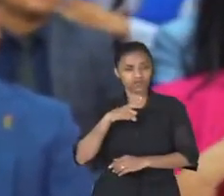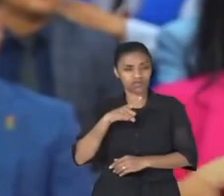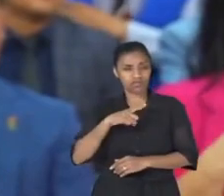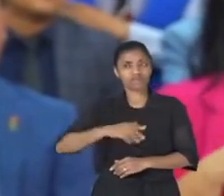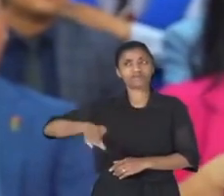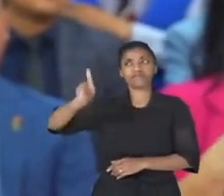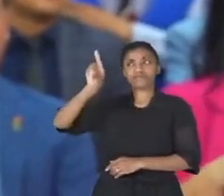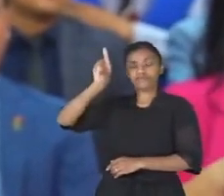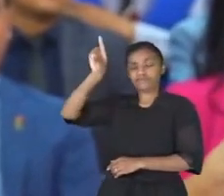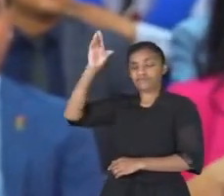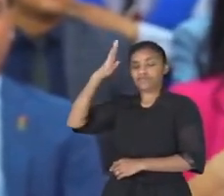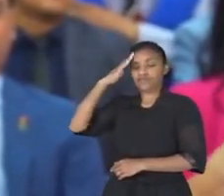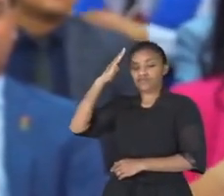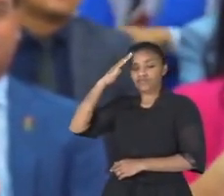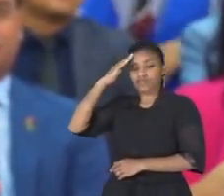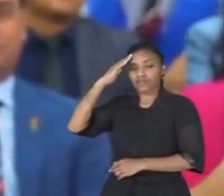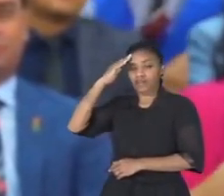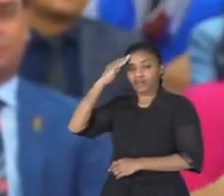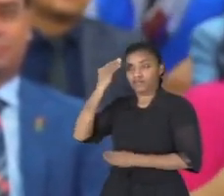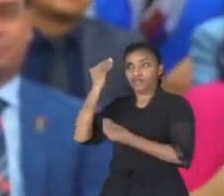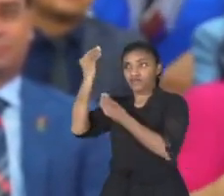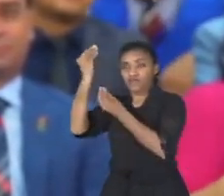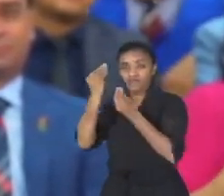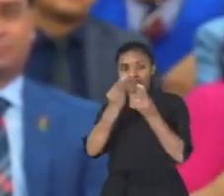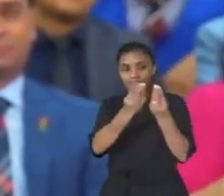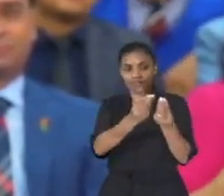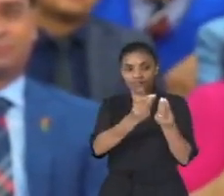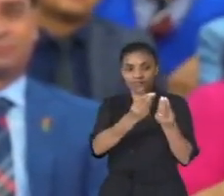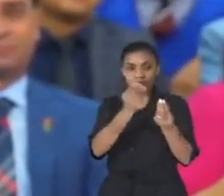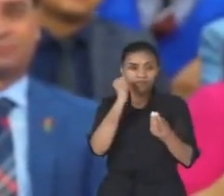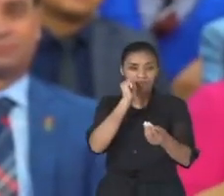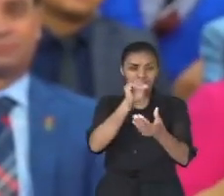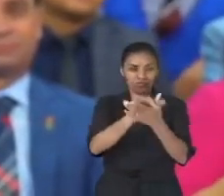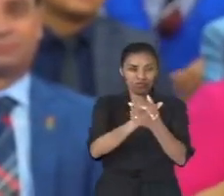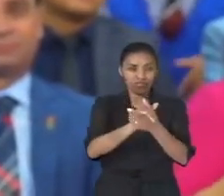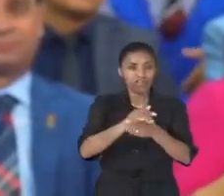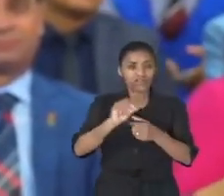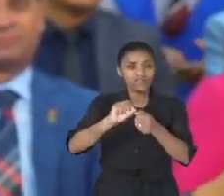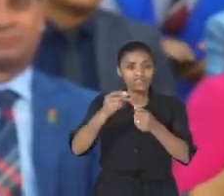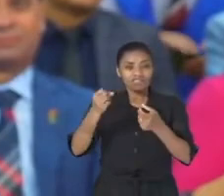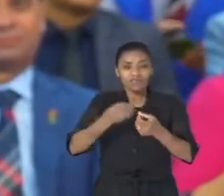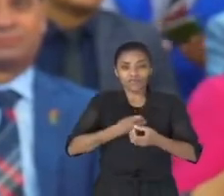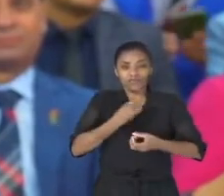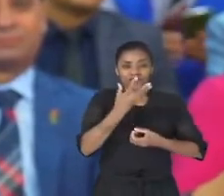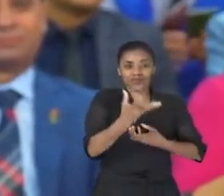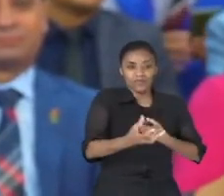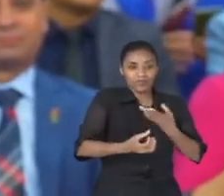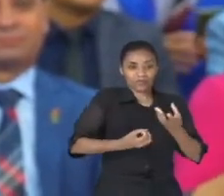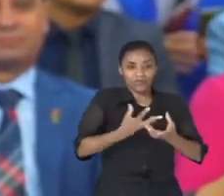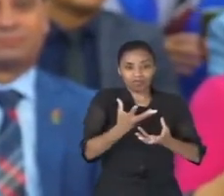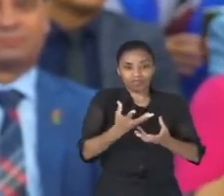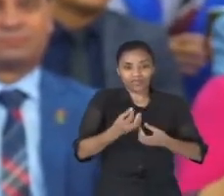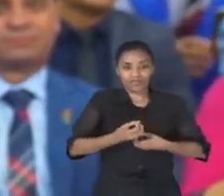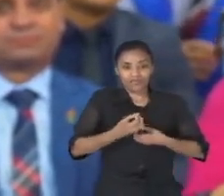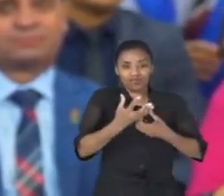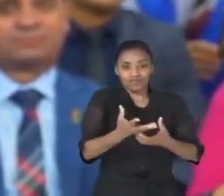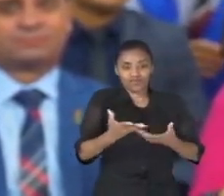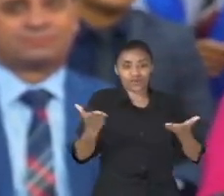Deus sabe. Eu devo a Ele e a você. Fazia tempo que eu não fazia uma declaração pública assim, então vou